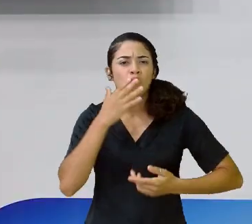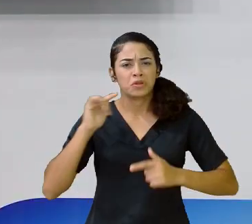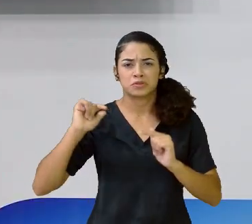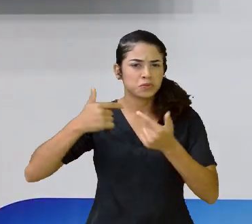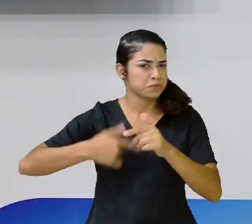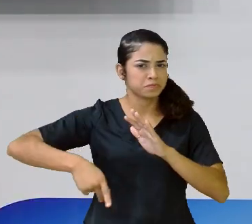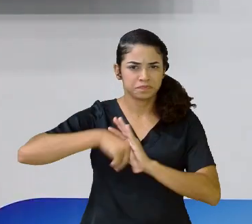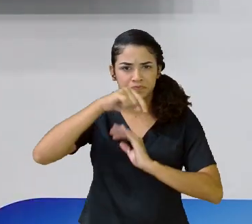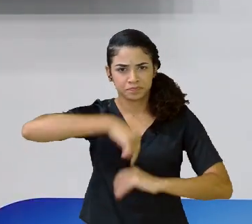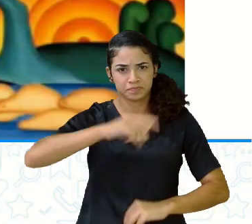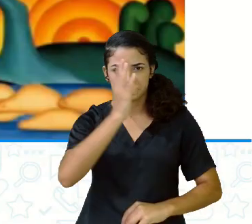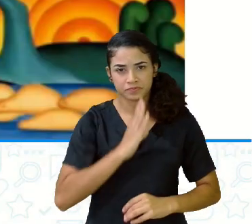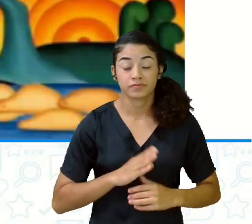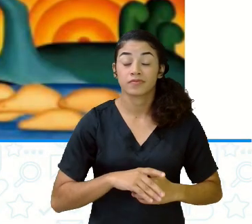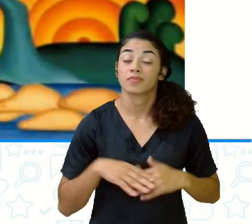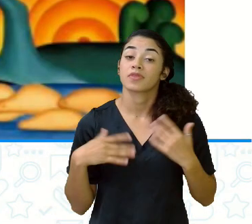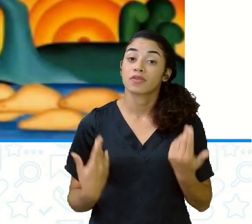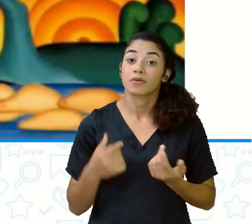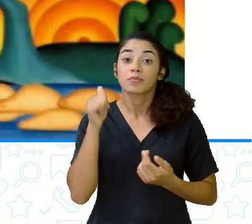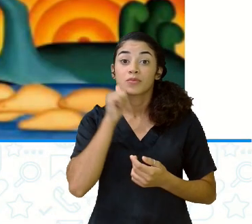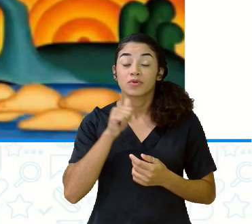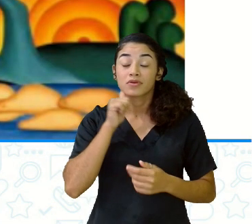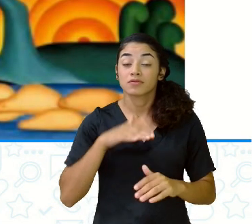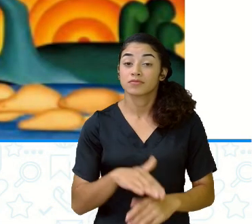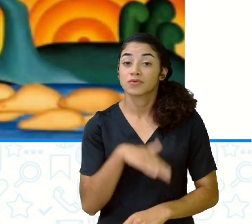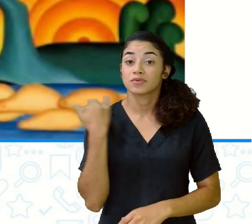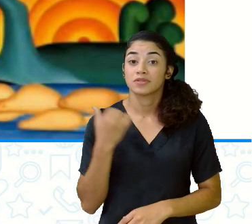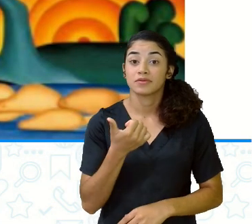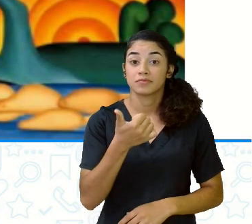Brasil. E Tarsila, ela veio falecer em